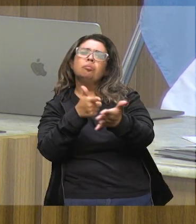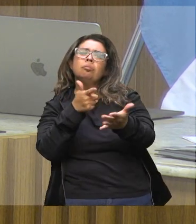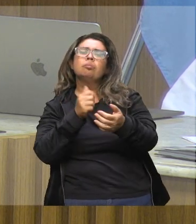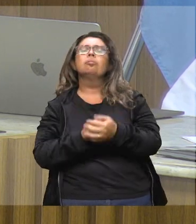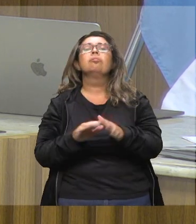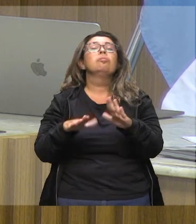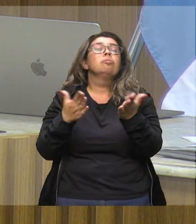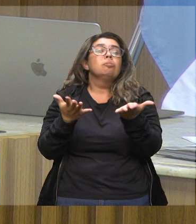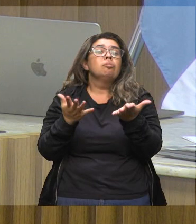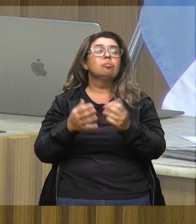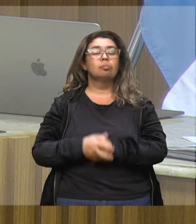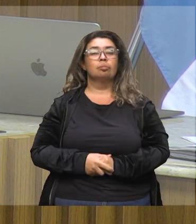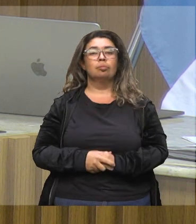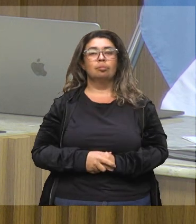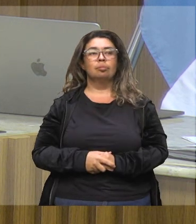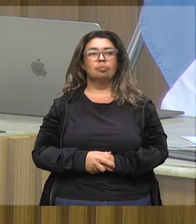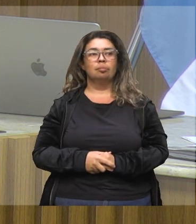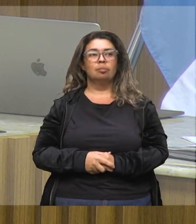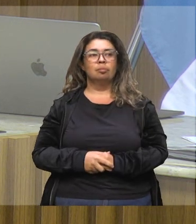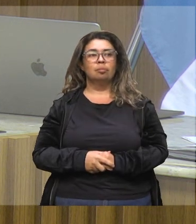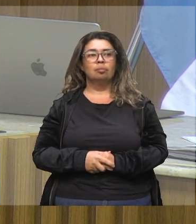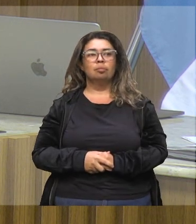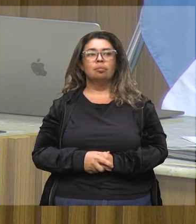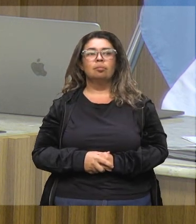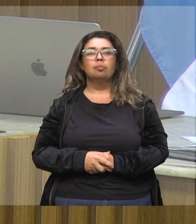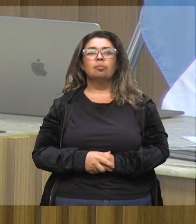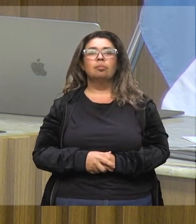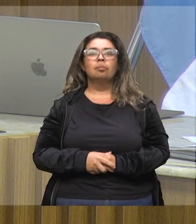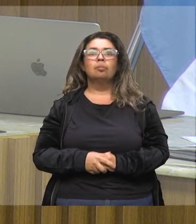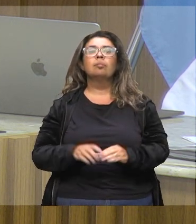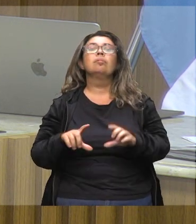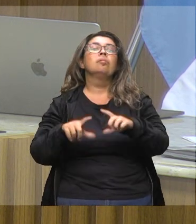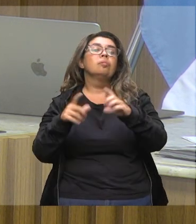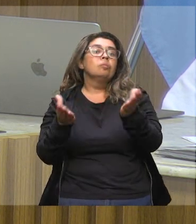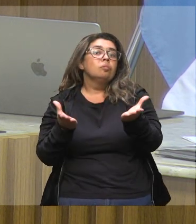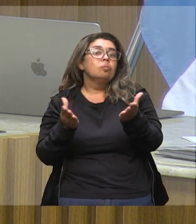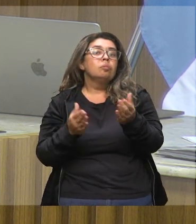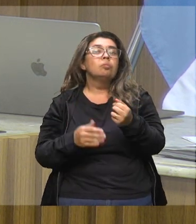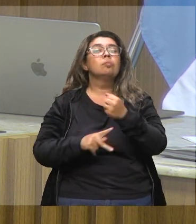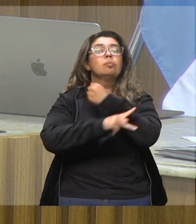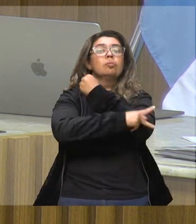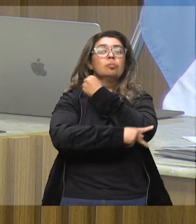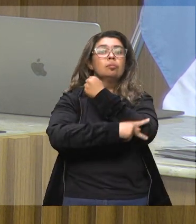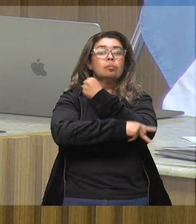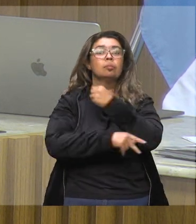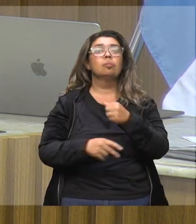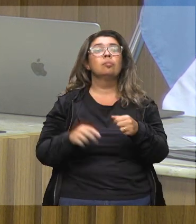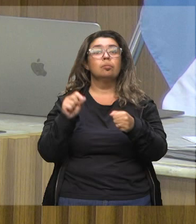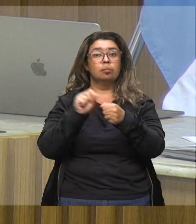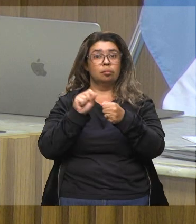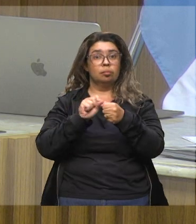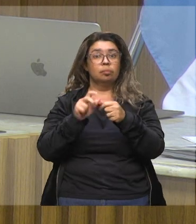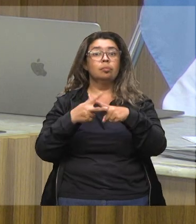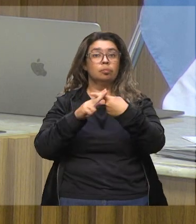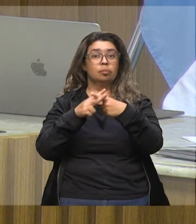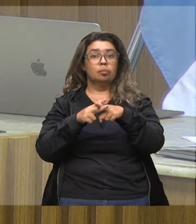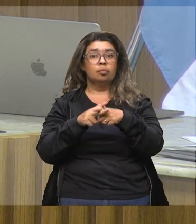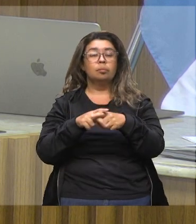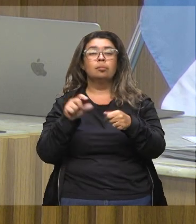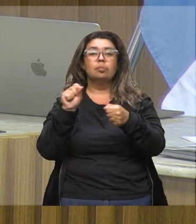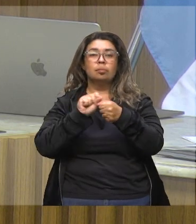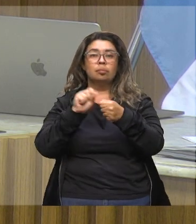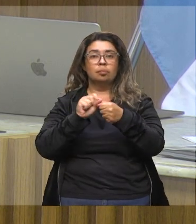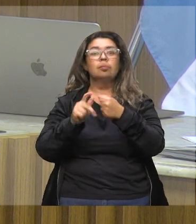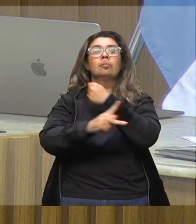também quais os parques que serão reformados e quais as benfeitorias que serão realizadas